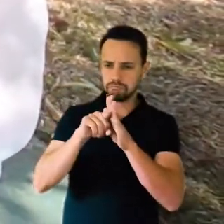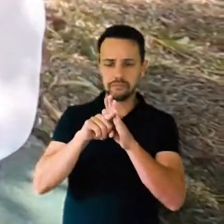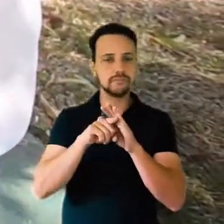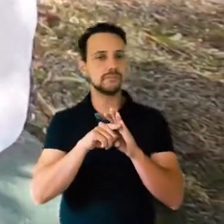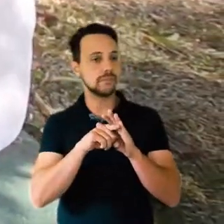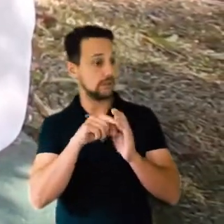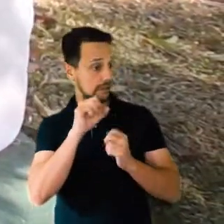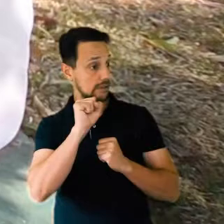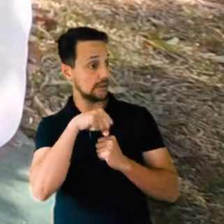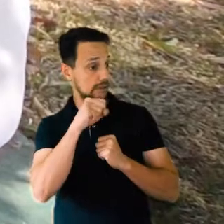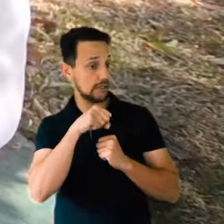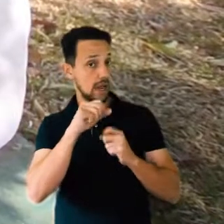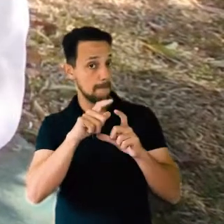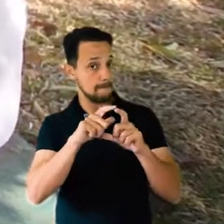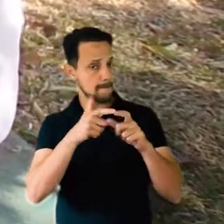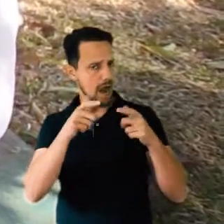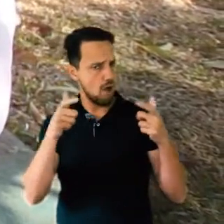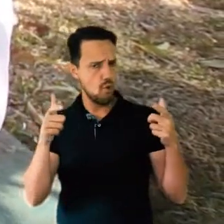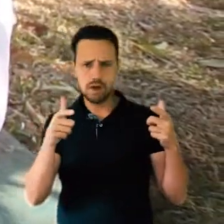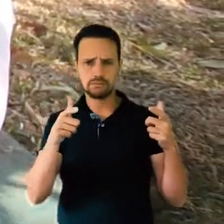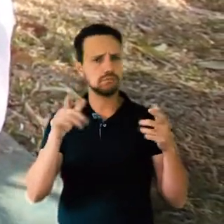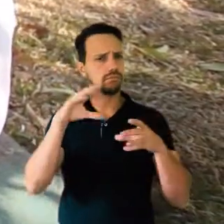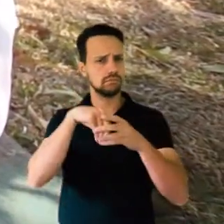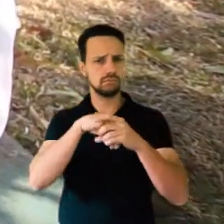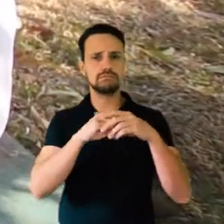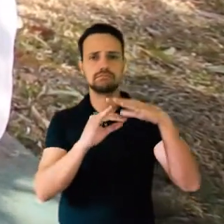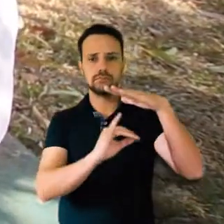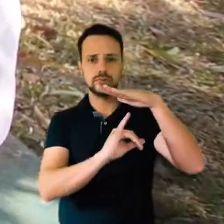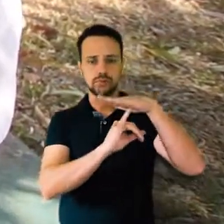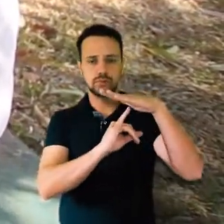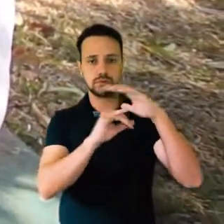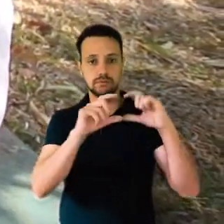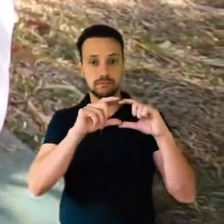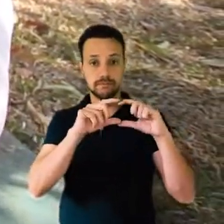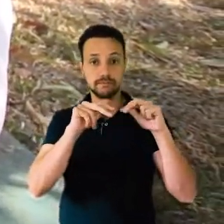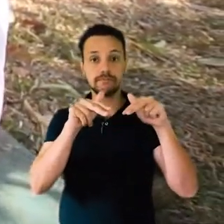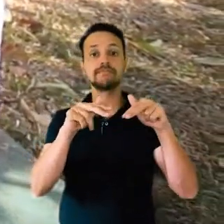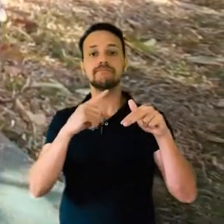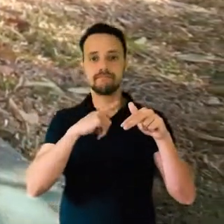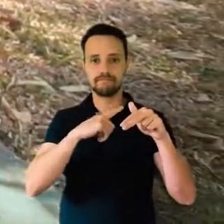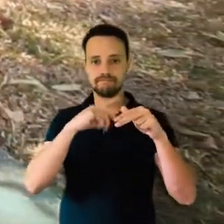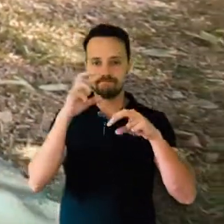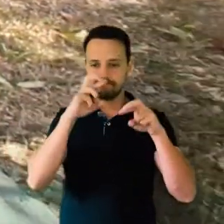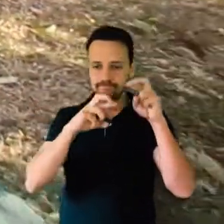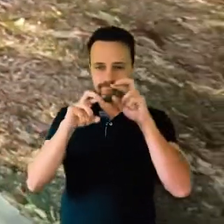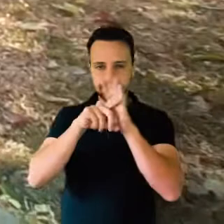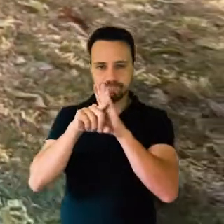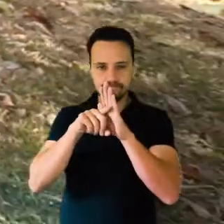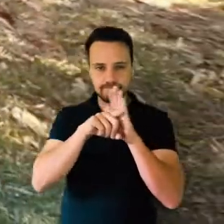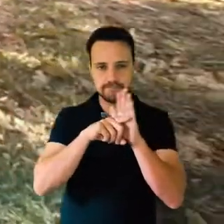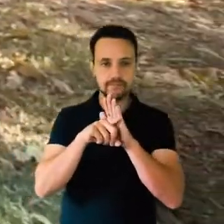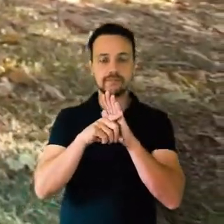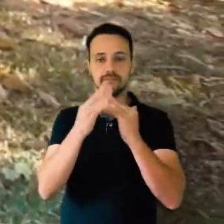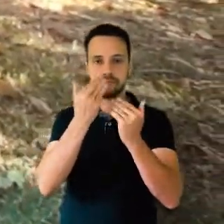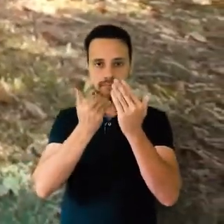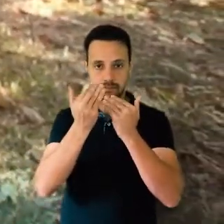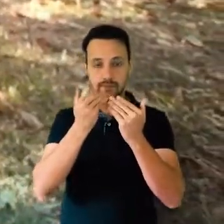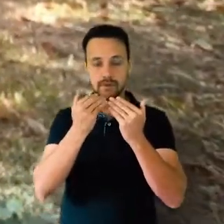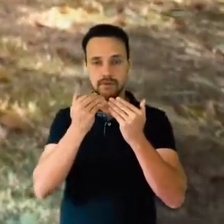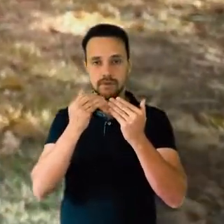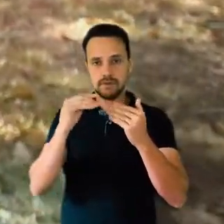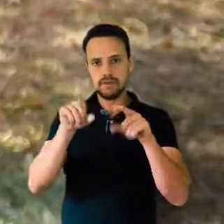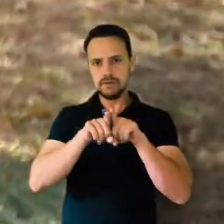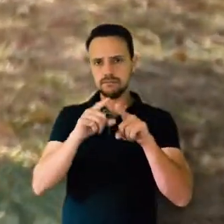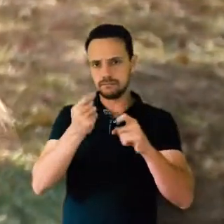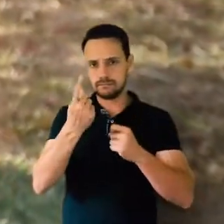uma avaliação. Isso, praticamente todos os atendidos da ADFIP tem que passar numa avaliação nutricional.